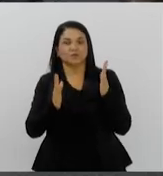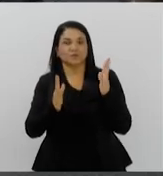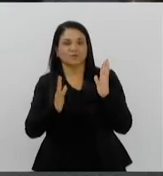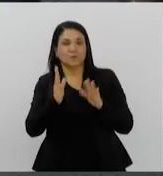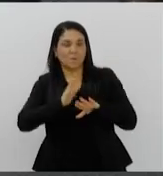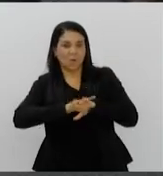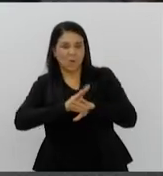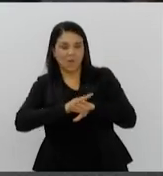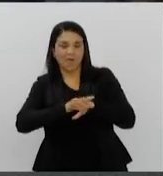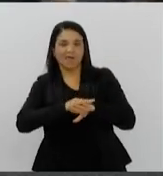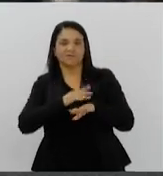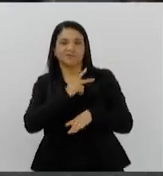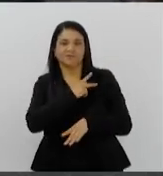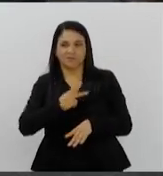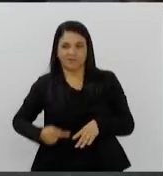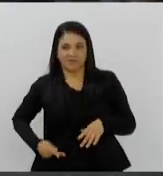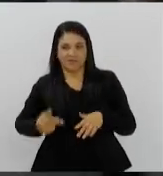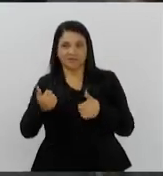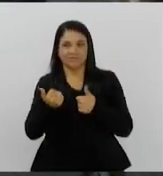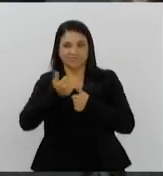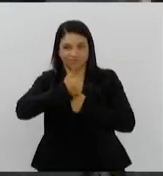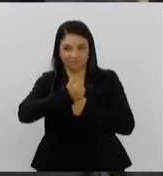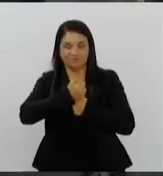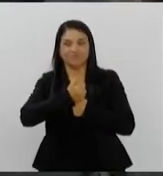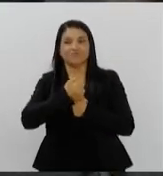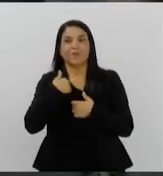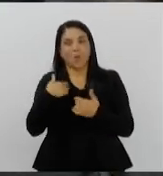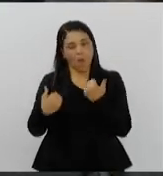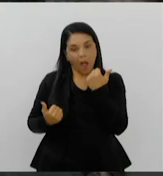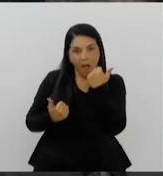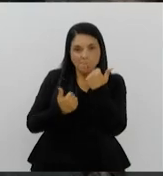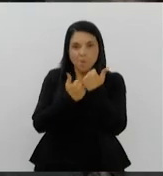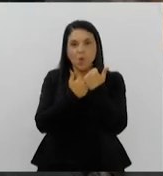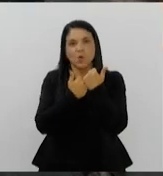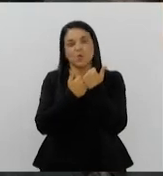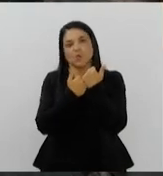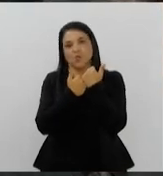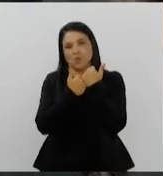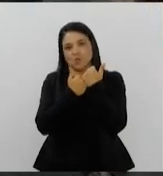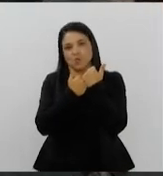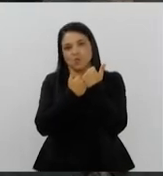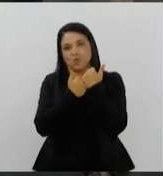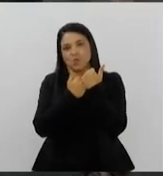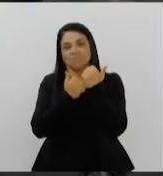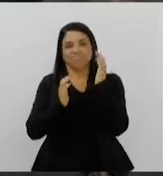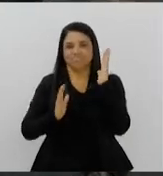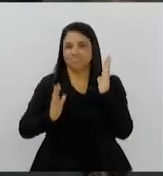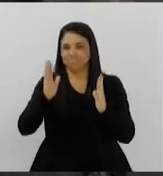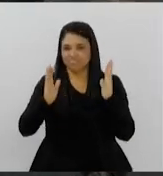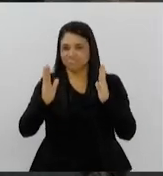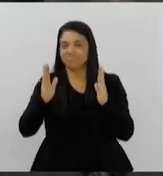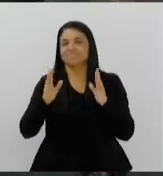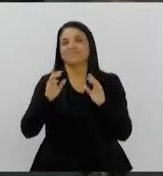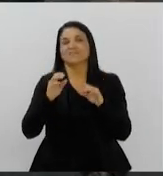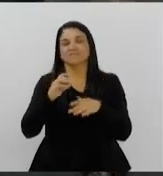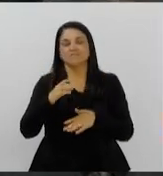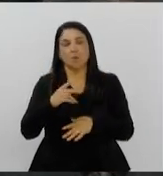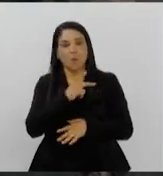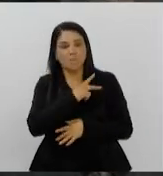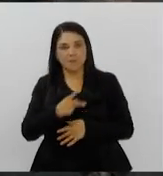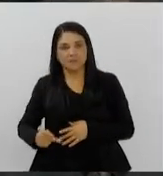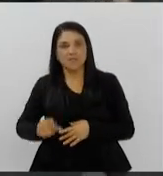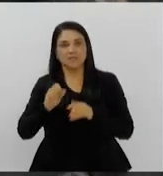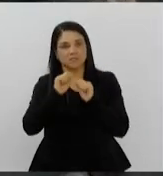Excelência autorizar dessa forma, já aqui deixando o meu apoio para esse período que o senhor, Vossa Excelência, esteve à frente da Assembleia, um período de muita